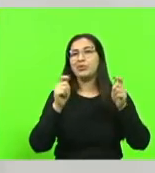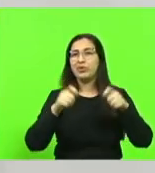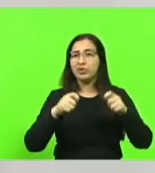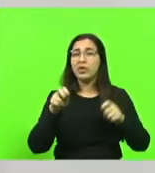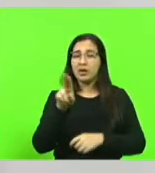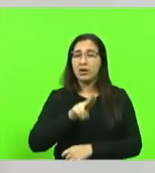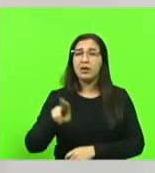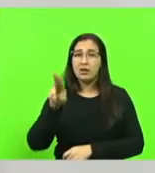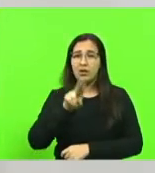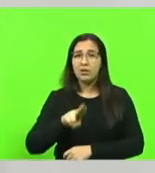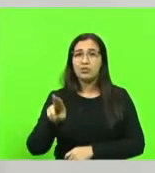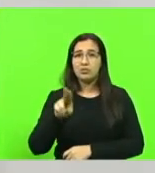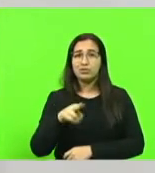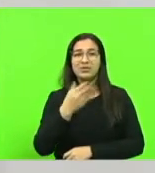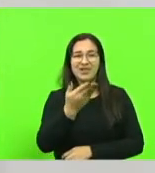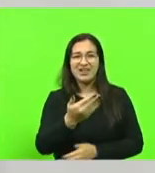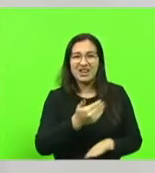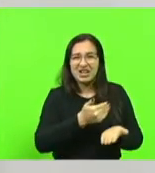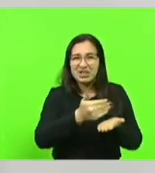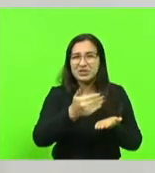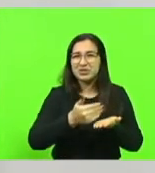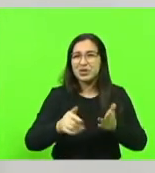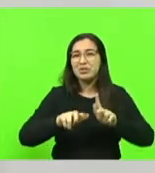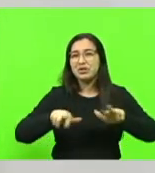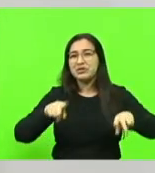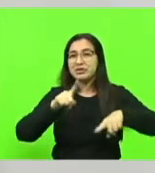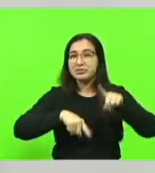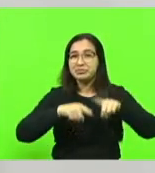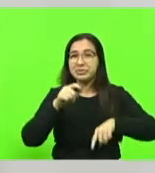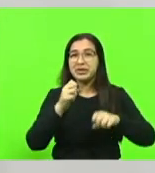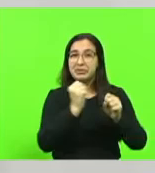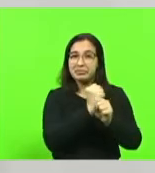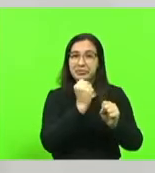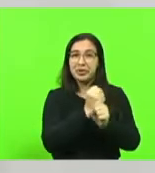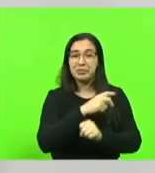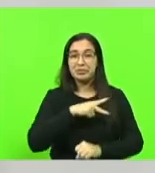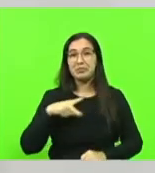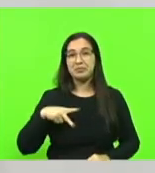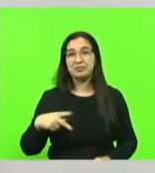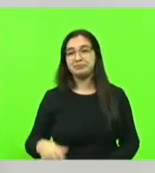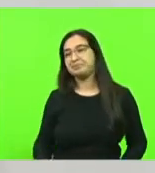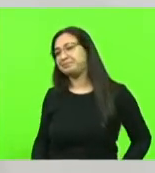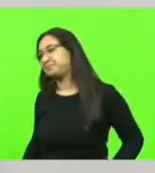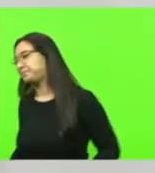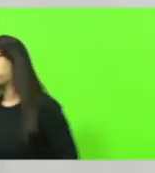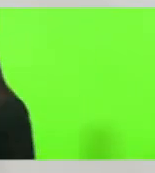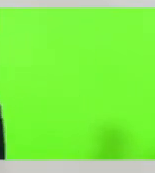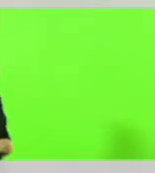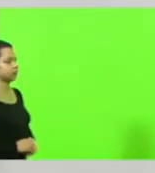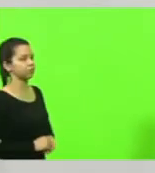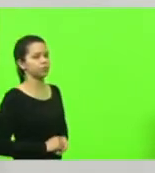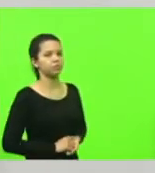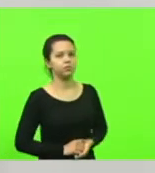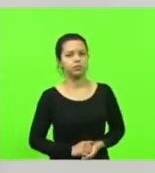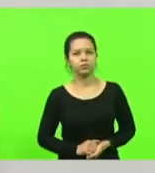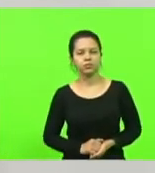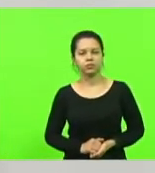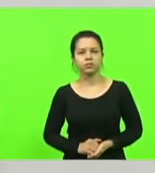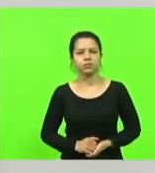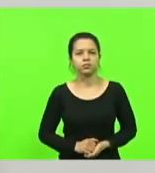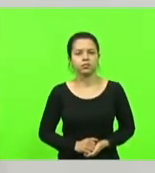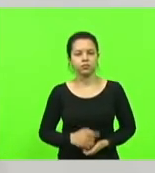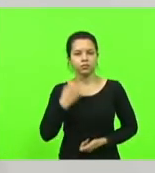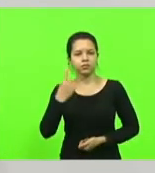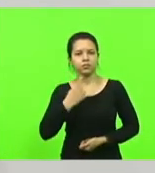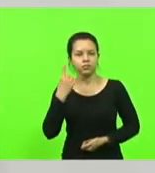utilizar esse material em obras públicas e que não devemos ficar, deputado Milton,